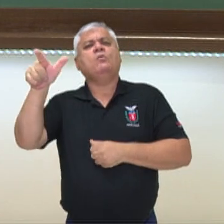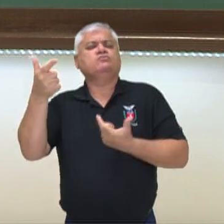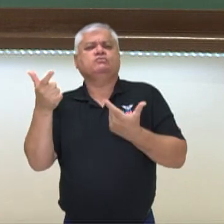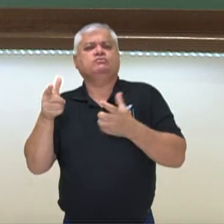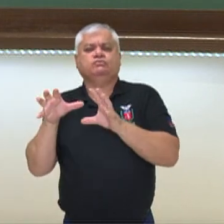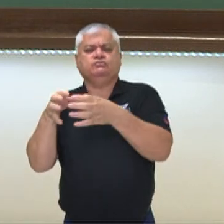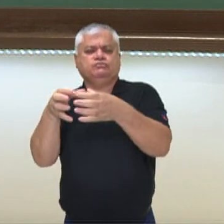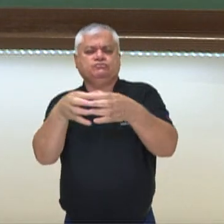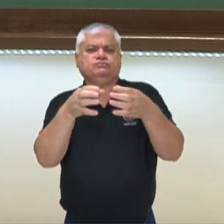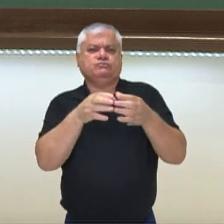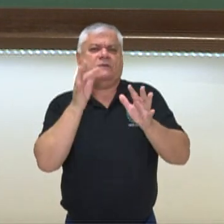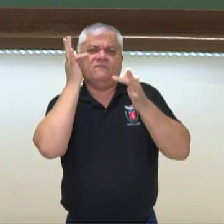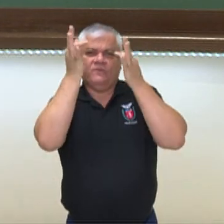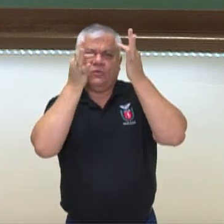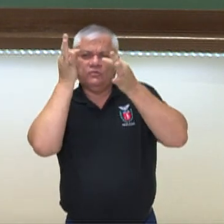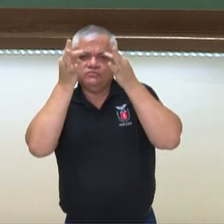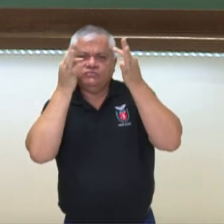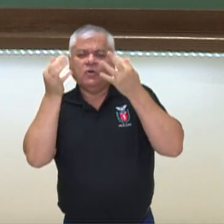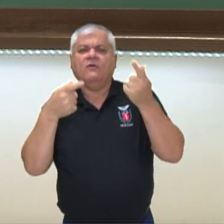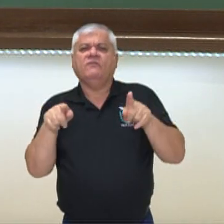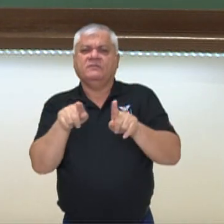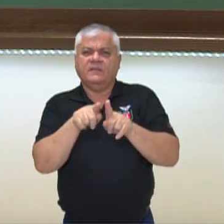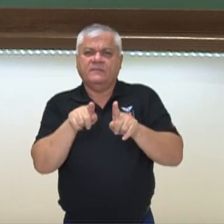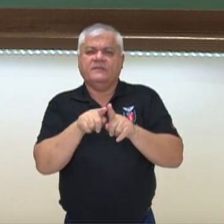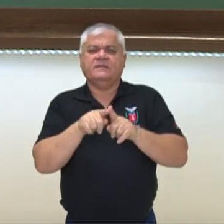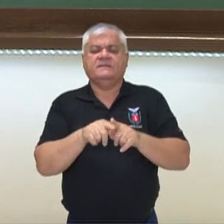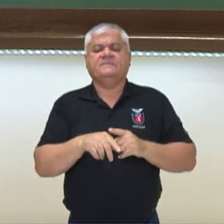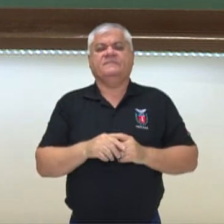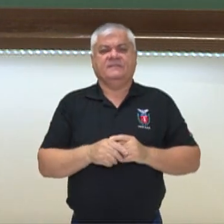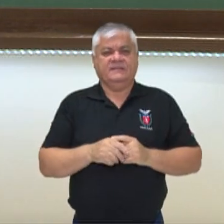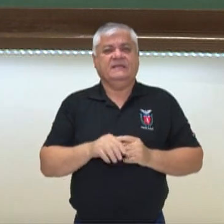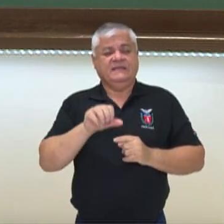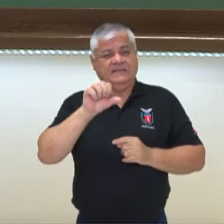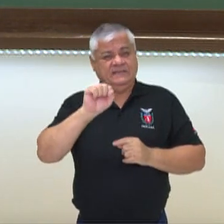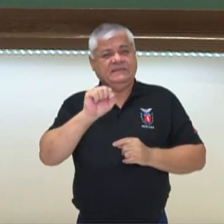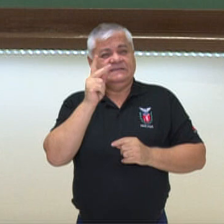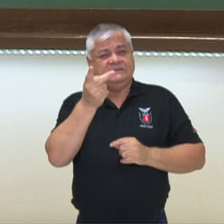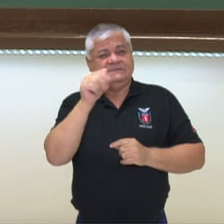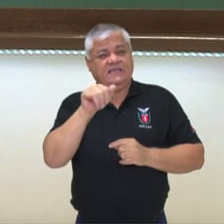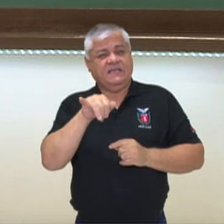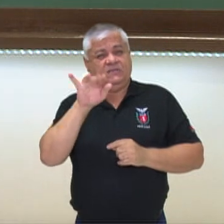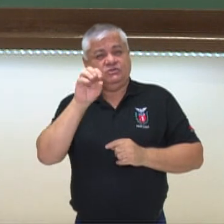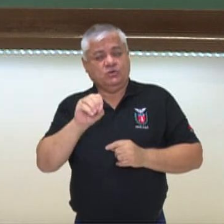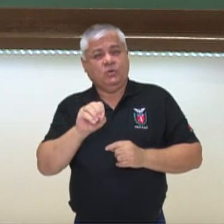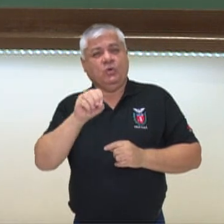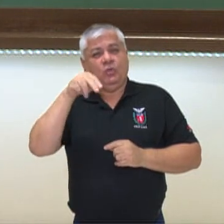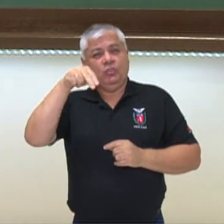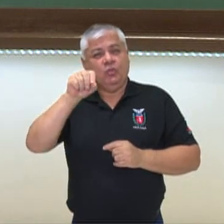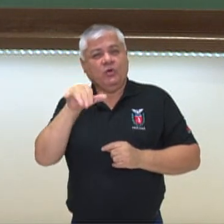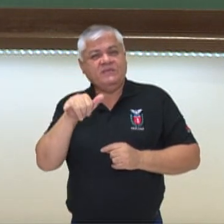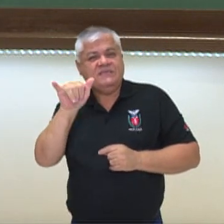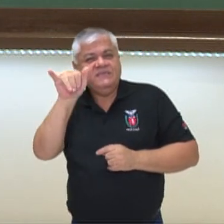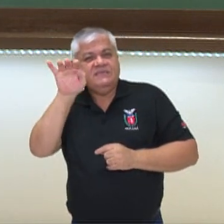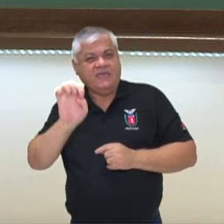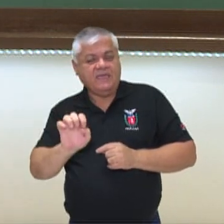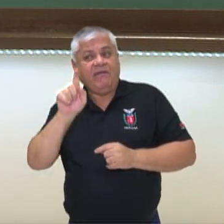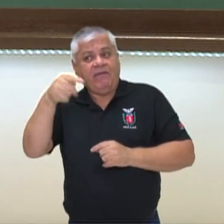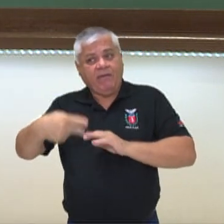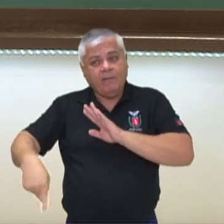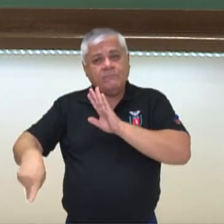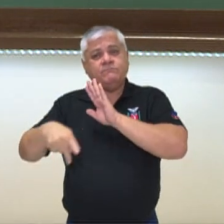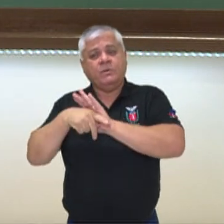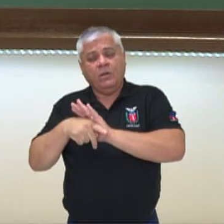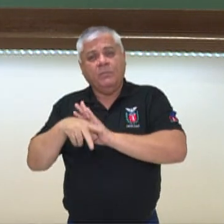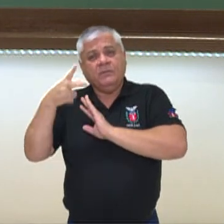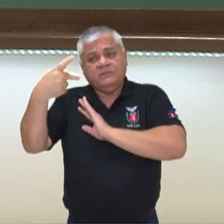movimentos filosóficos, religiosos, como o Seicho Noye, que também é uma religião,